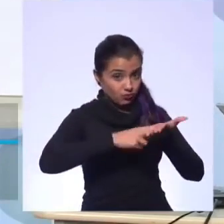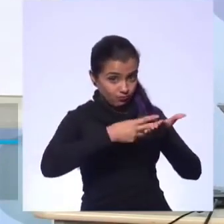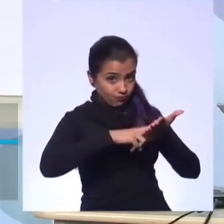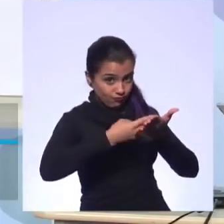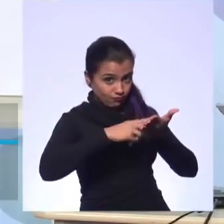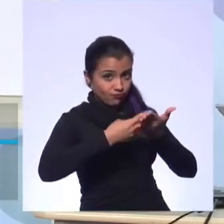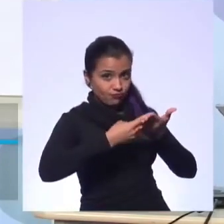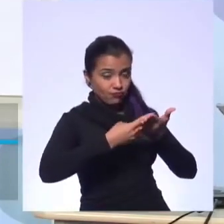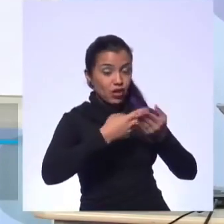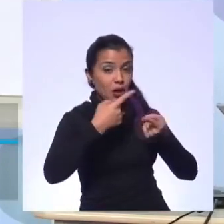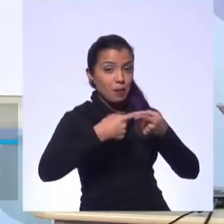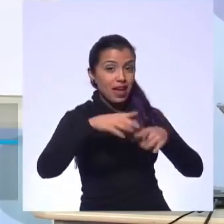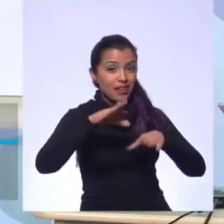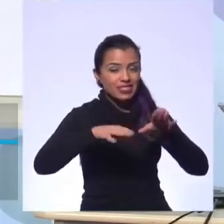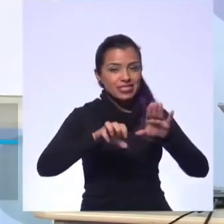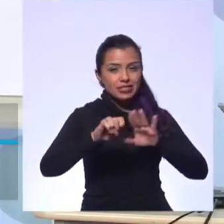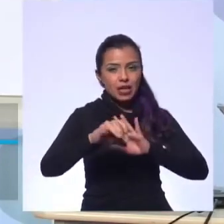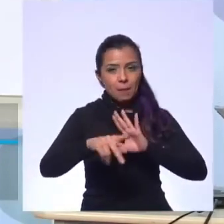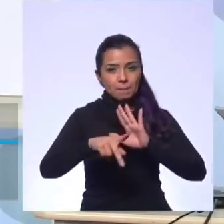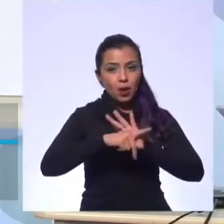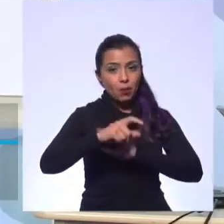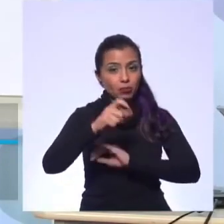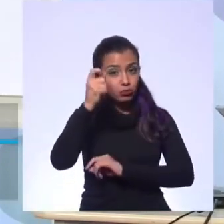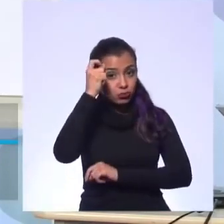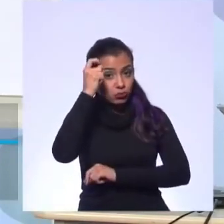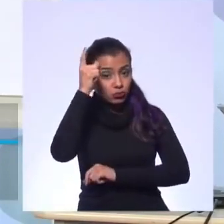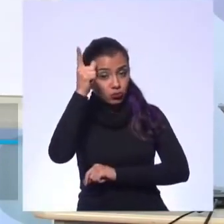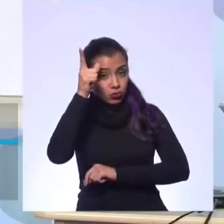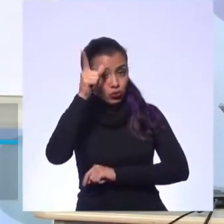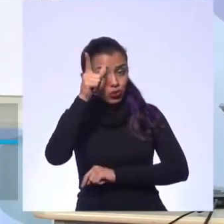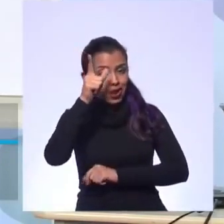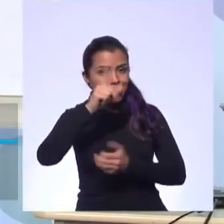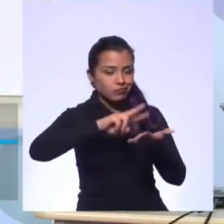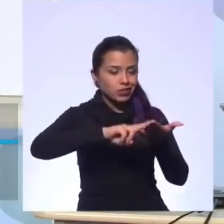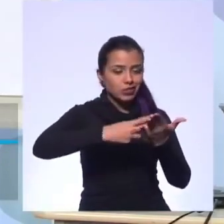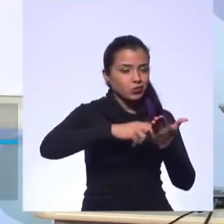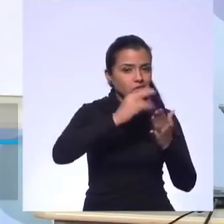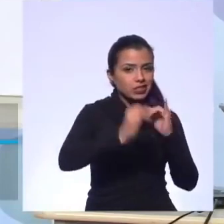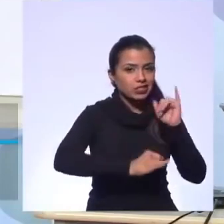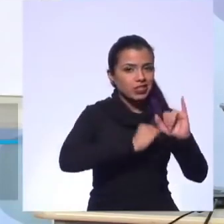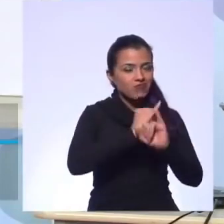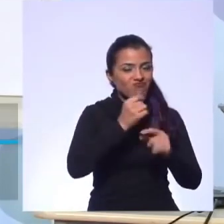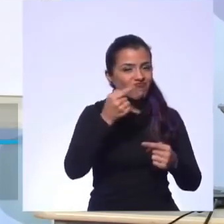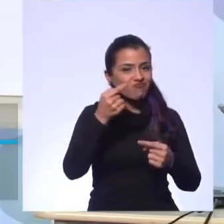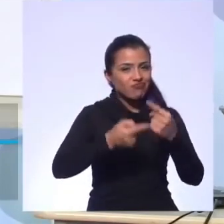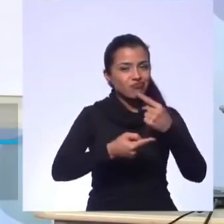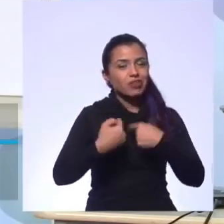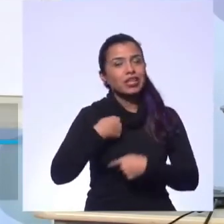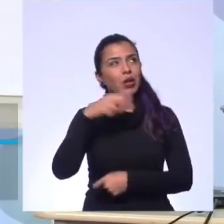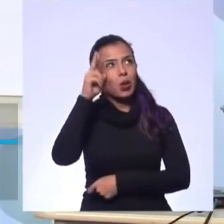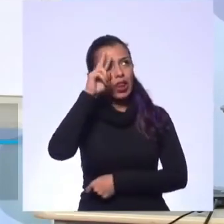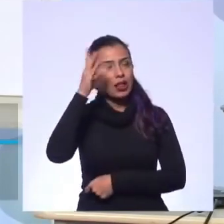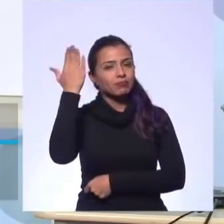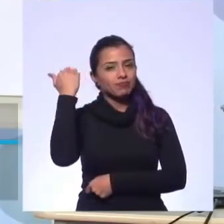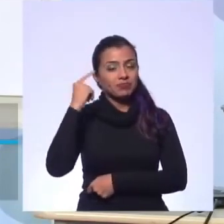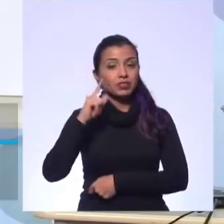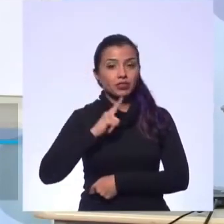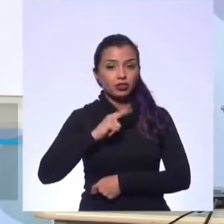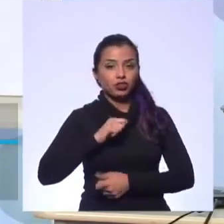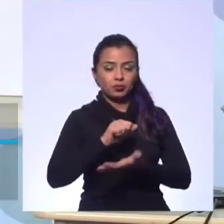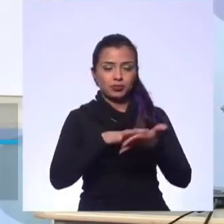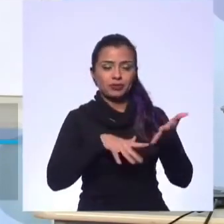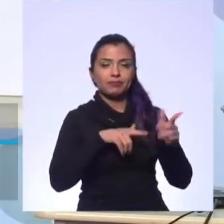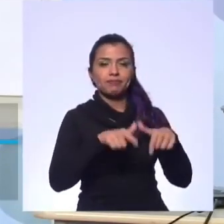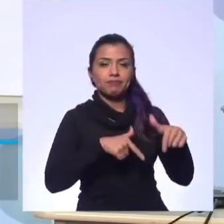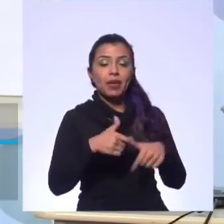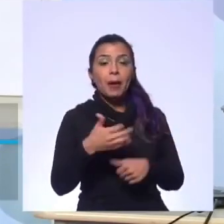funciona quando a coisa é cultural, o tradutor ele não vai funcionar muito bem, tá? Eu lembro que eu tinha um trabalho, quando a gente trabalha esse conteúdo, eu